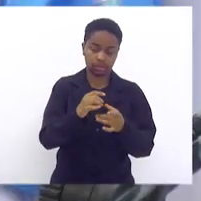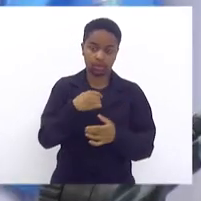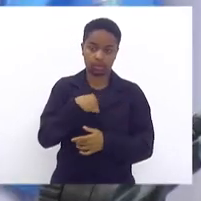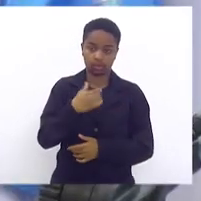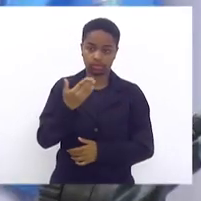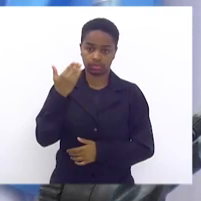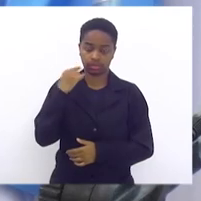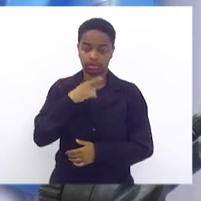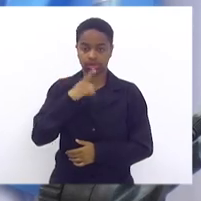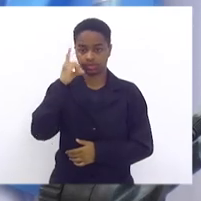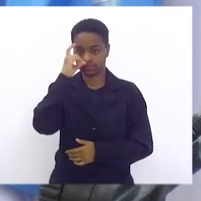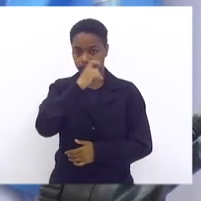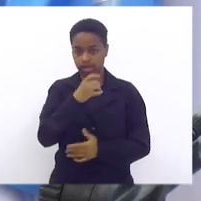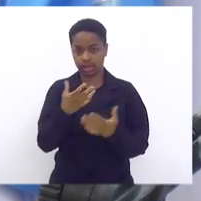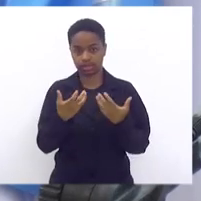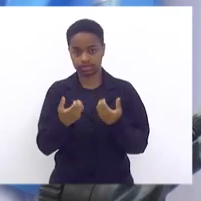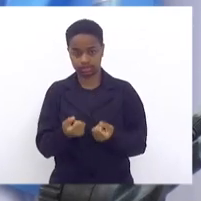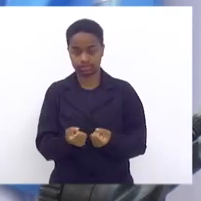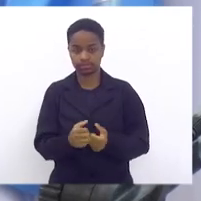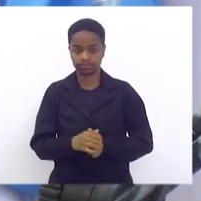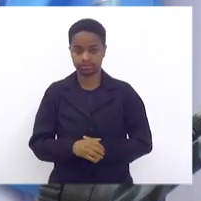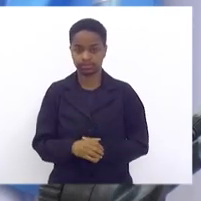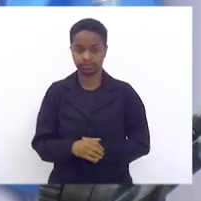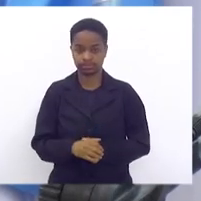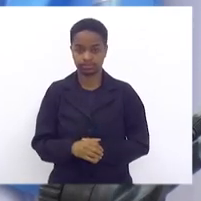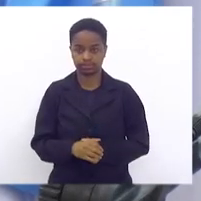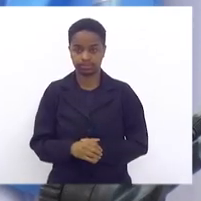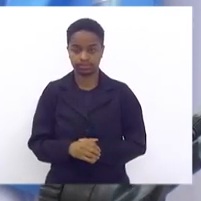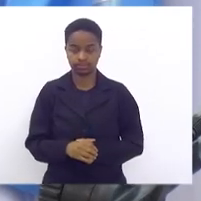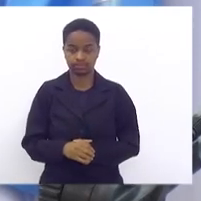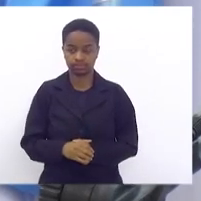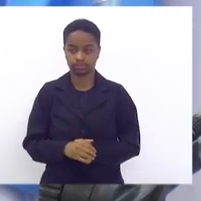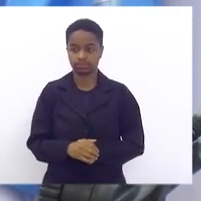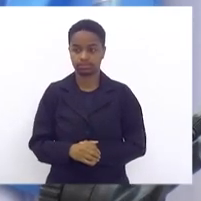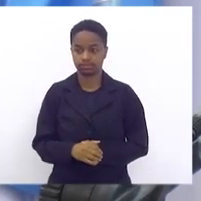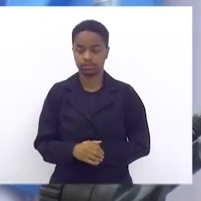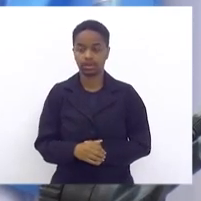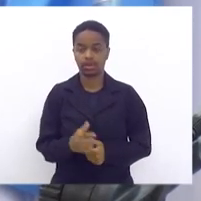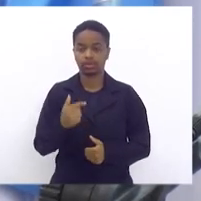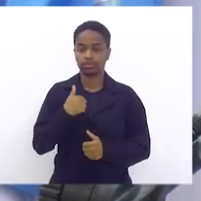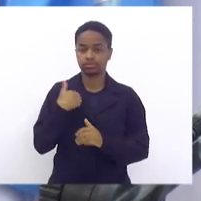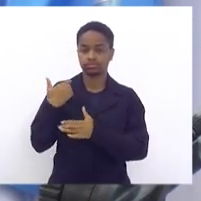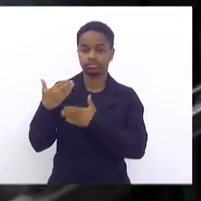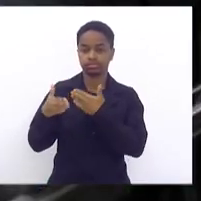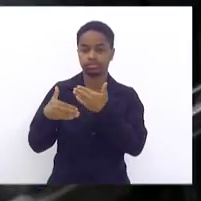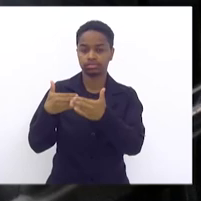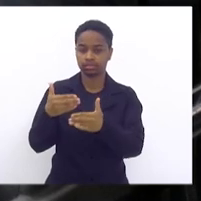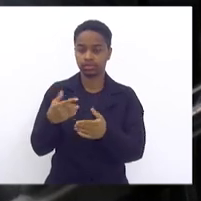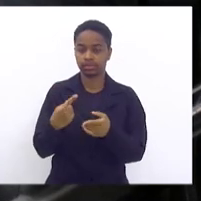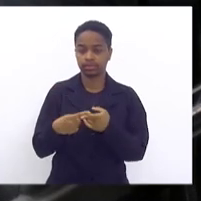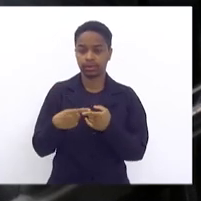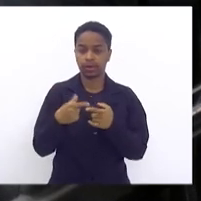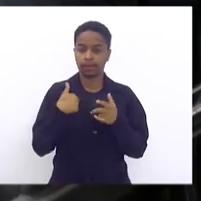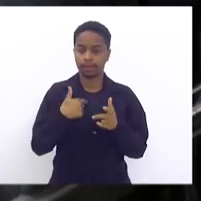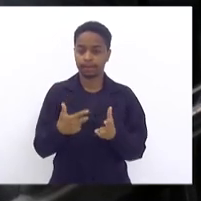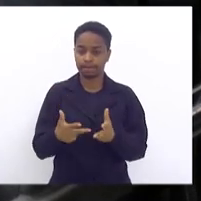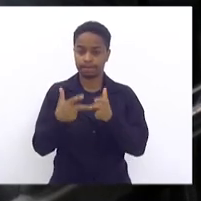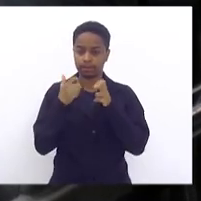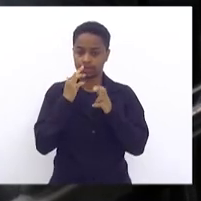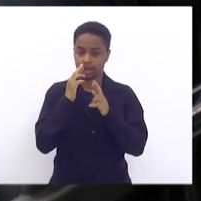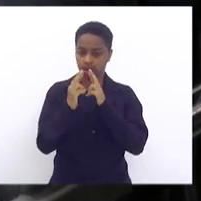dificuldade de aceitar isso, sabe, doutora Adriana? Depois, eu tenho progredido muito. Depois que eu vi os